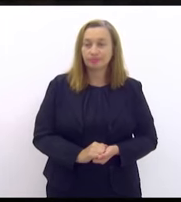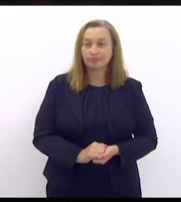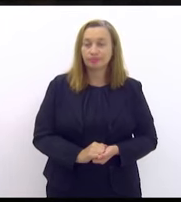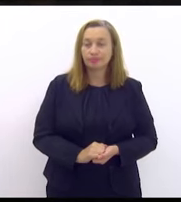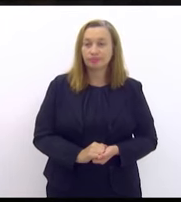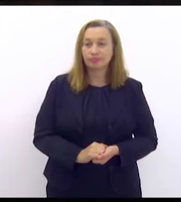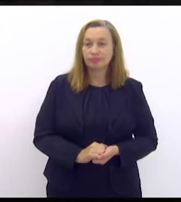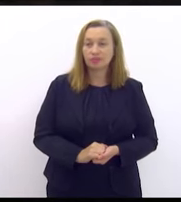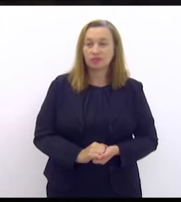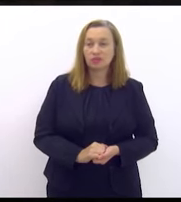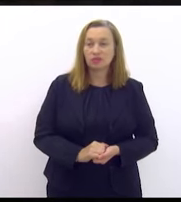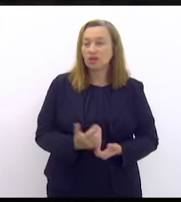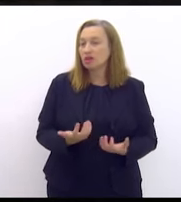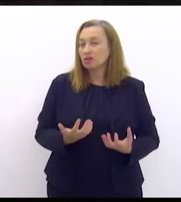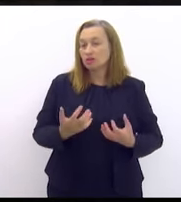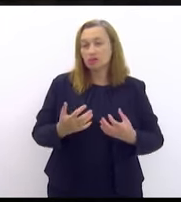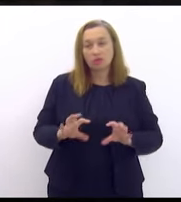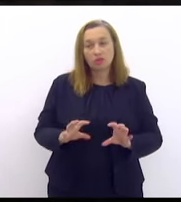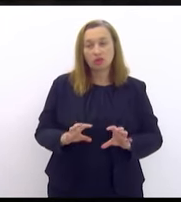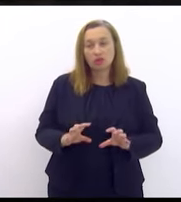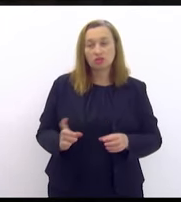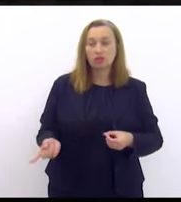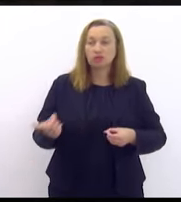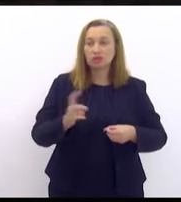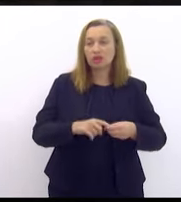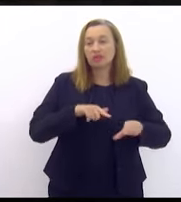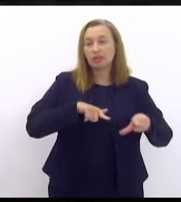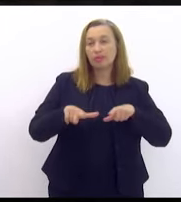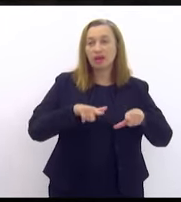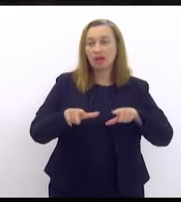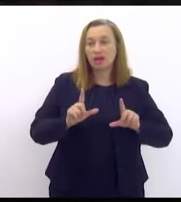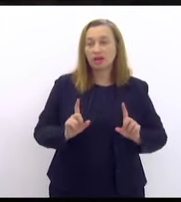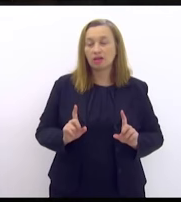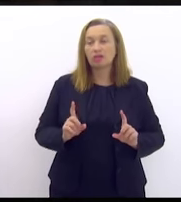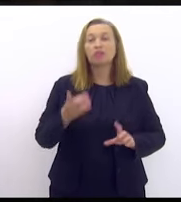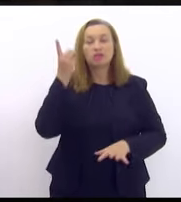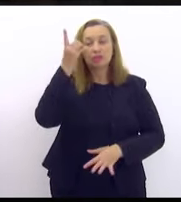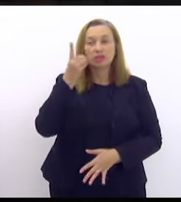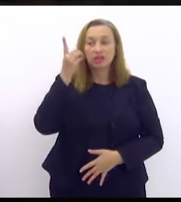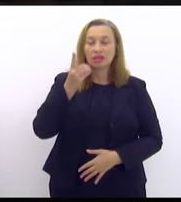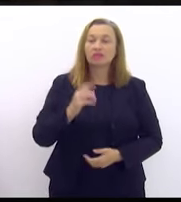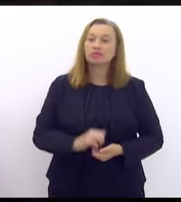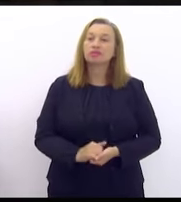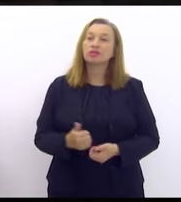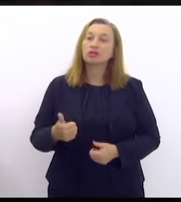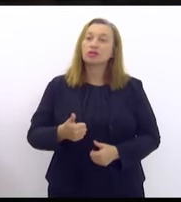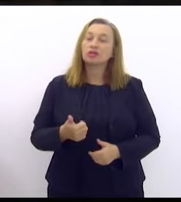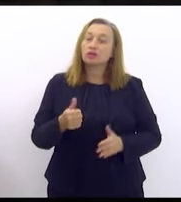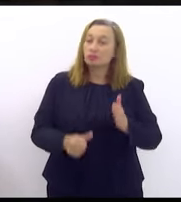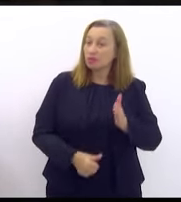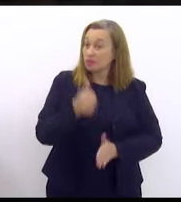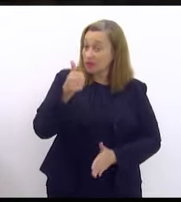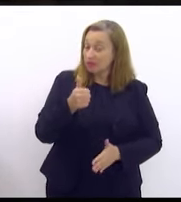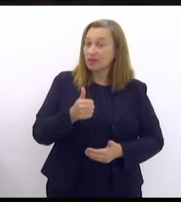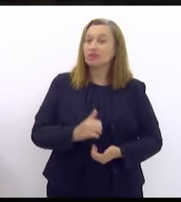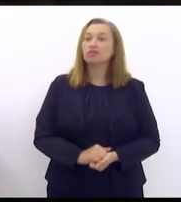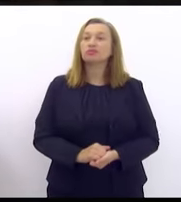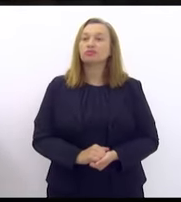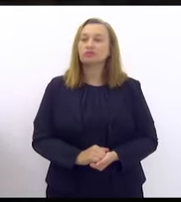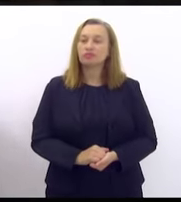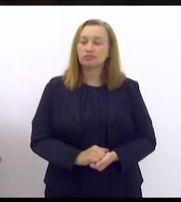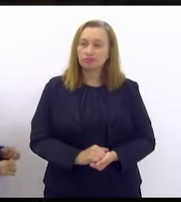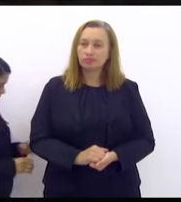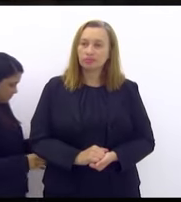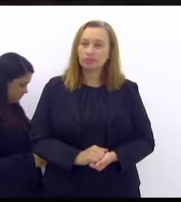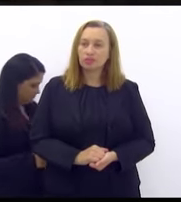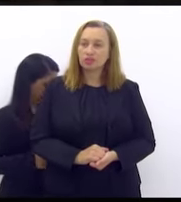preferiu não se candidatar mais. Então, em função disso, pela primeira vez, nós estamos